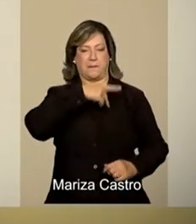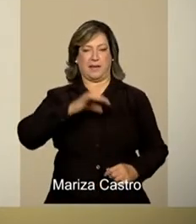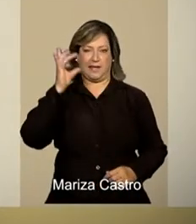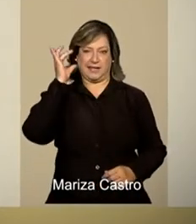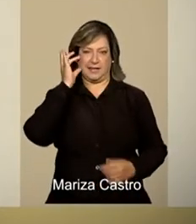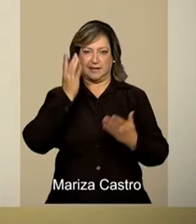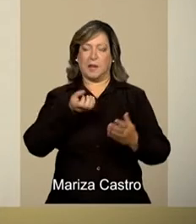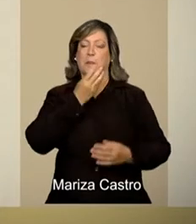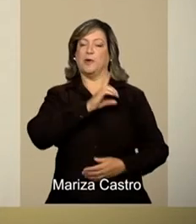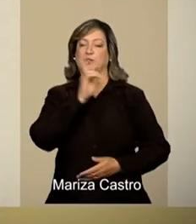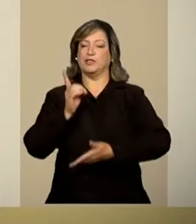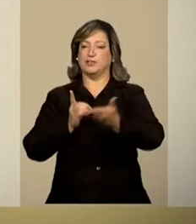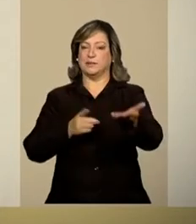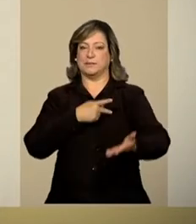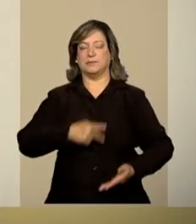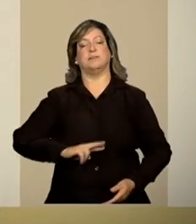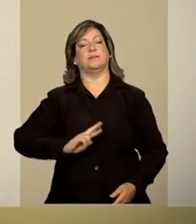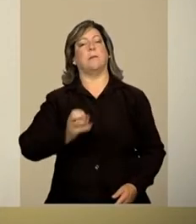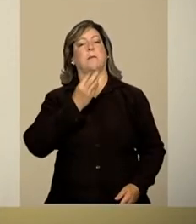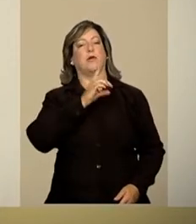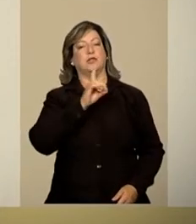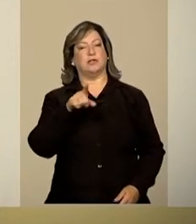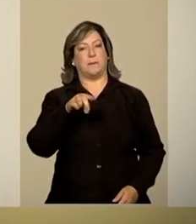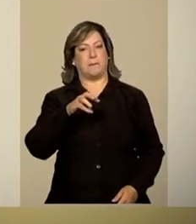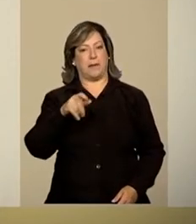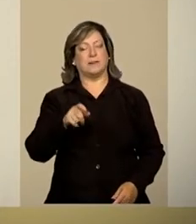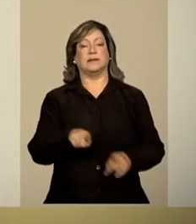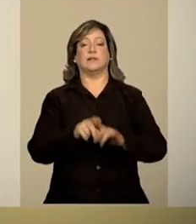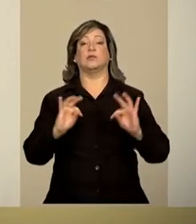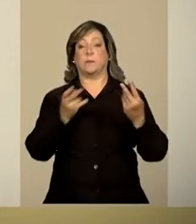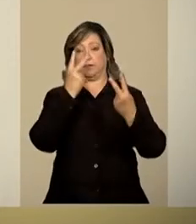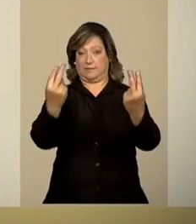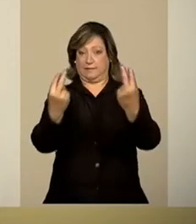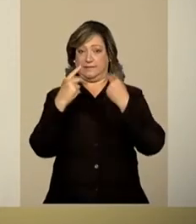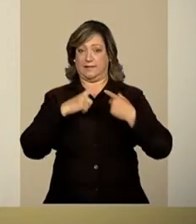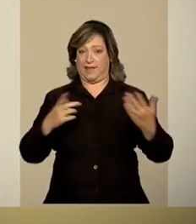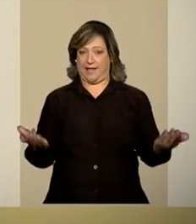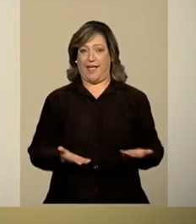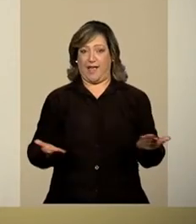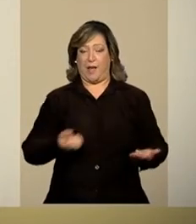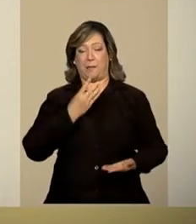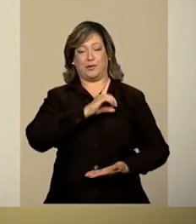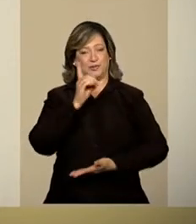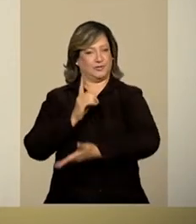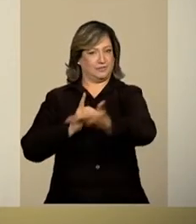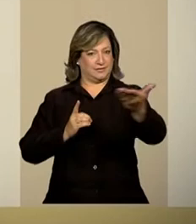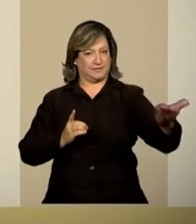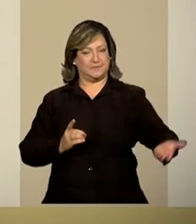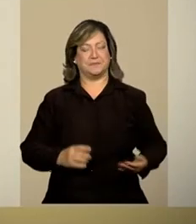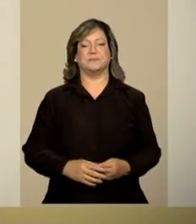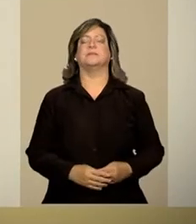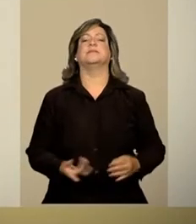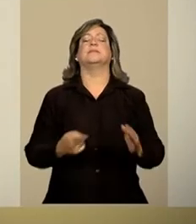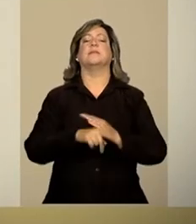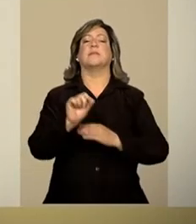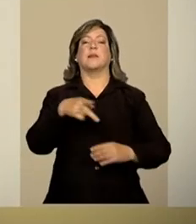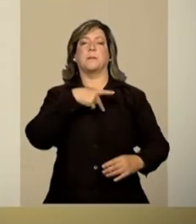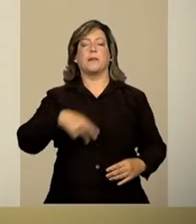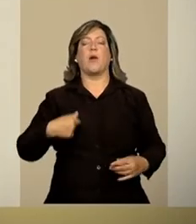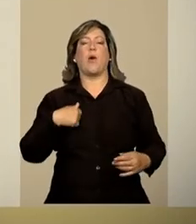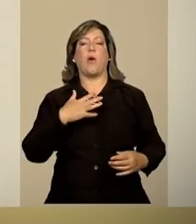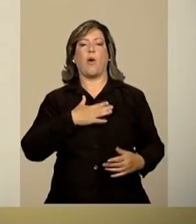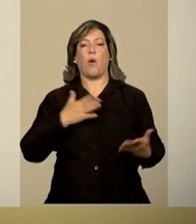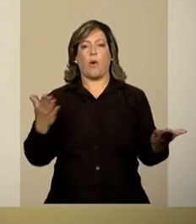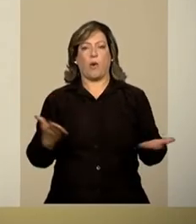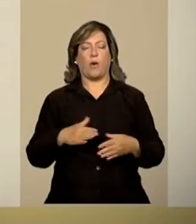Dilma Bom dia presidenta Bom dia Max e Bom dia aos ouvintes que nos acompanham hoje aqui no café presidenta Hoje eu queria